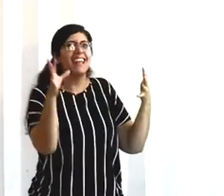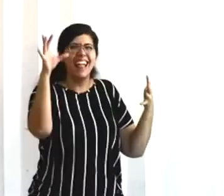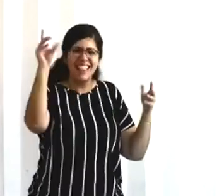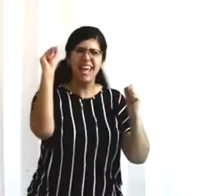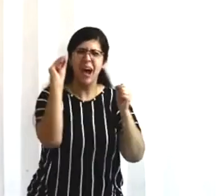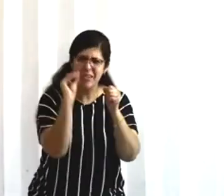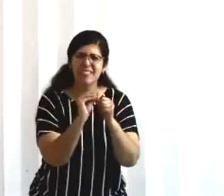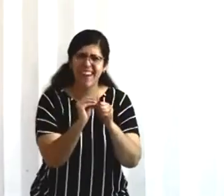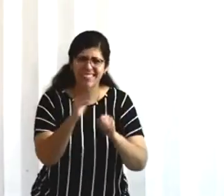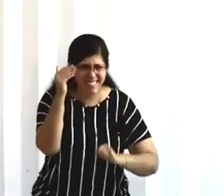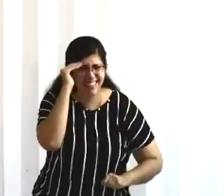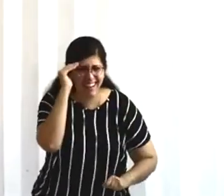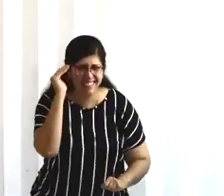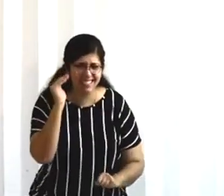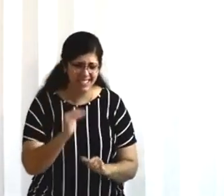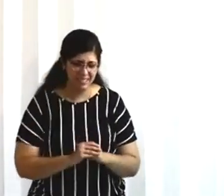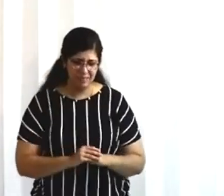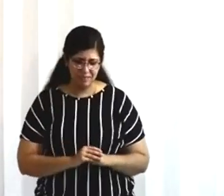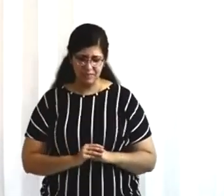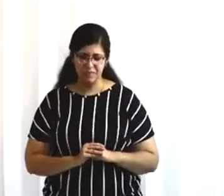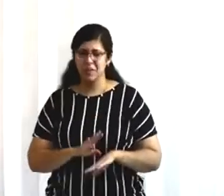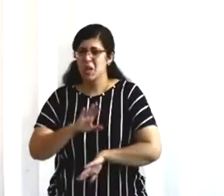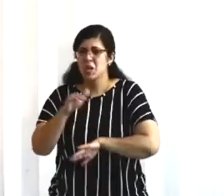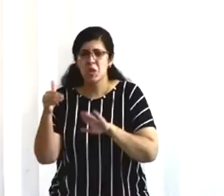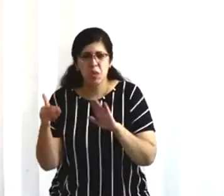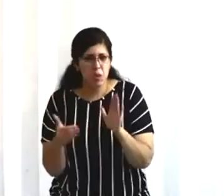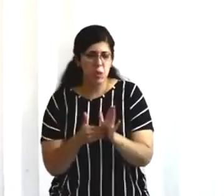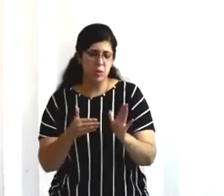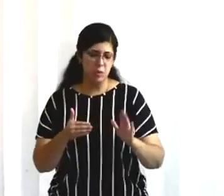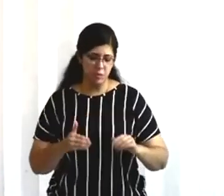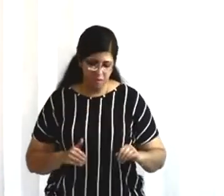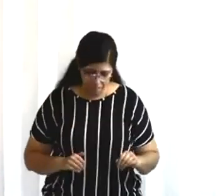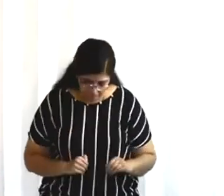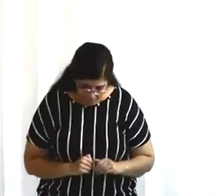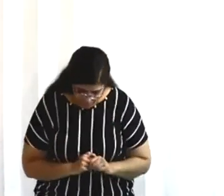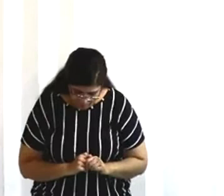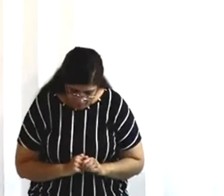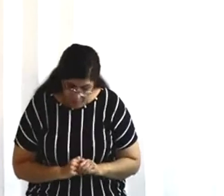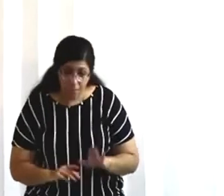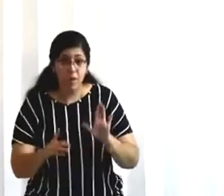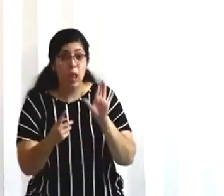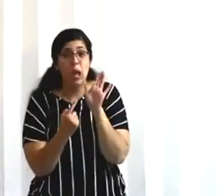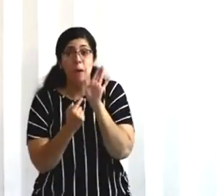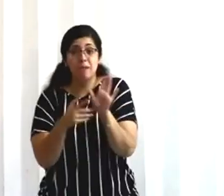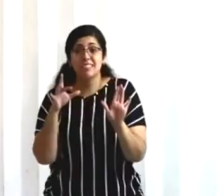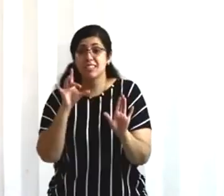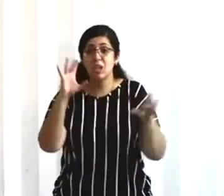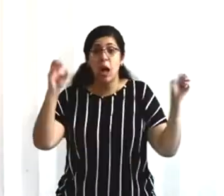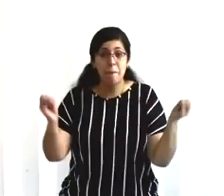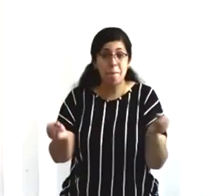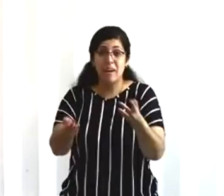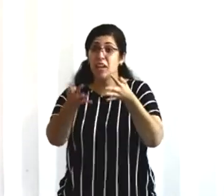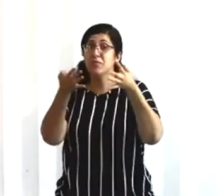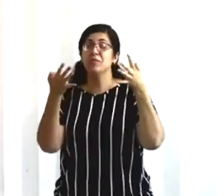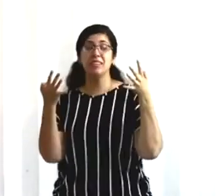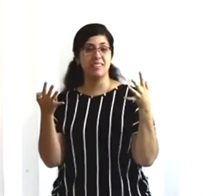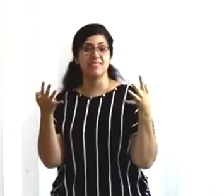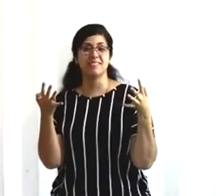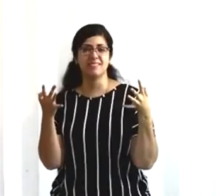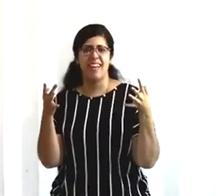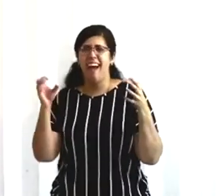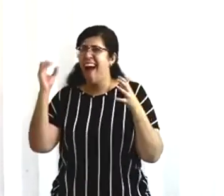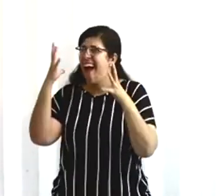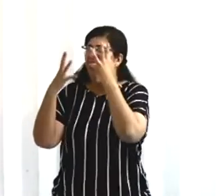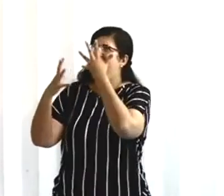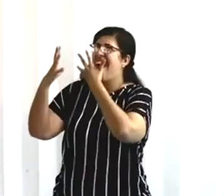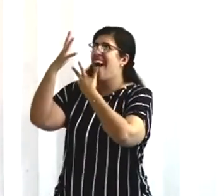coisa. Mas tudo isso não vai mostrar a maravilha que é a beleza